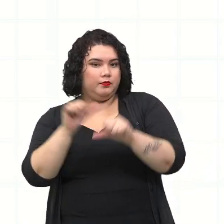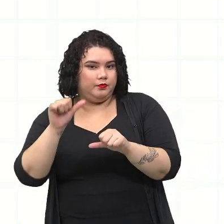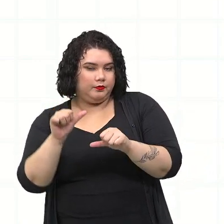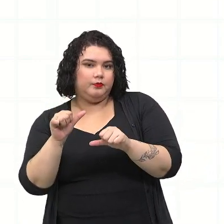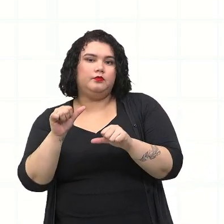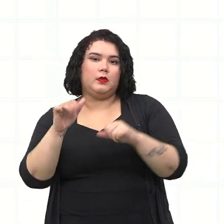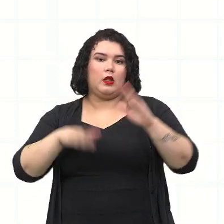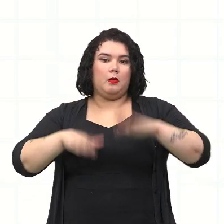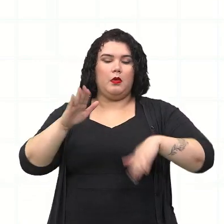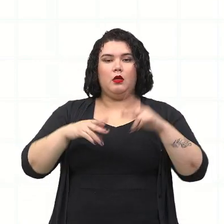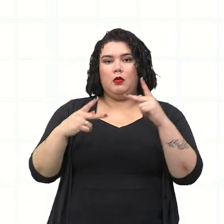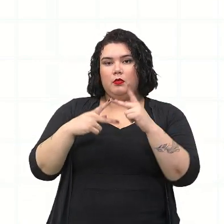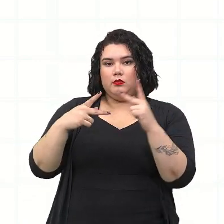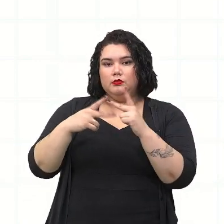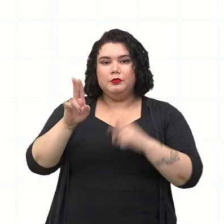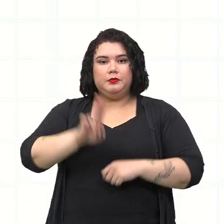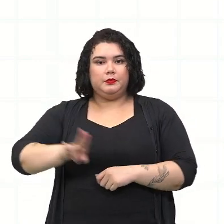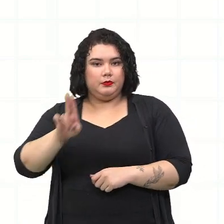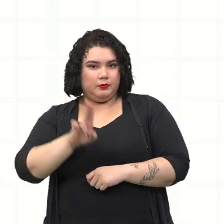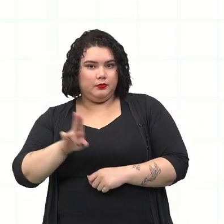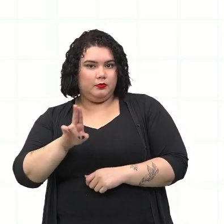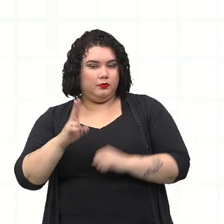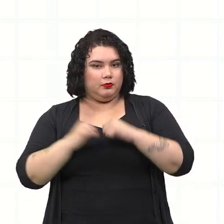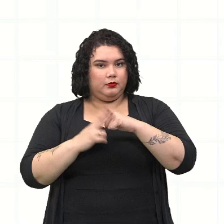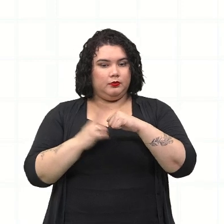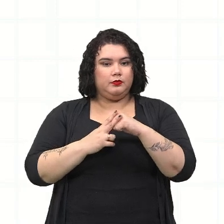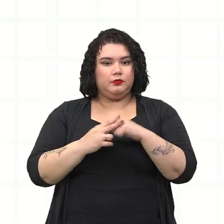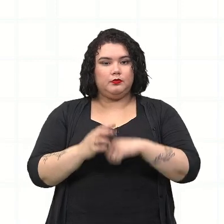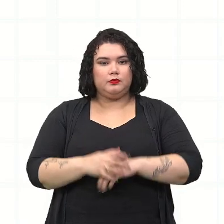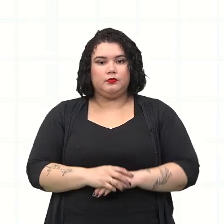da preposição que eu estou utilizando naquele verbo.